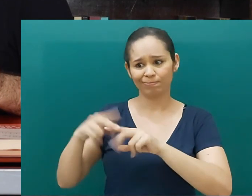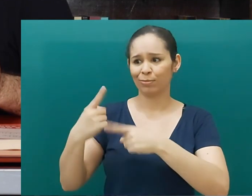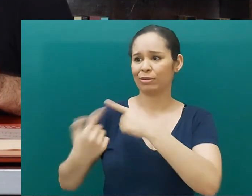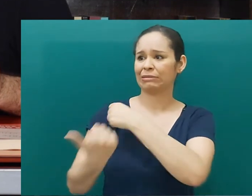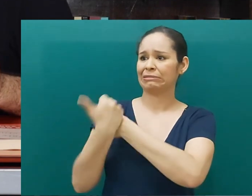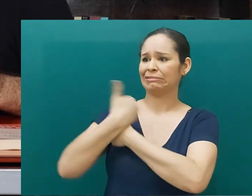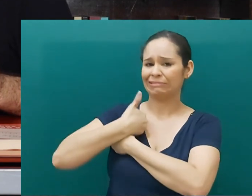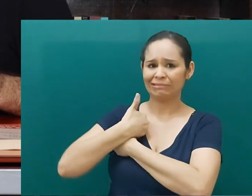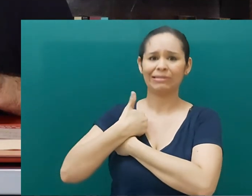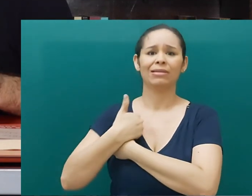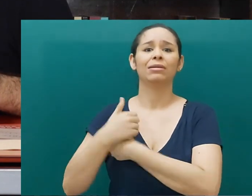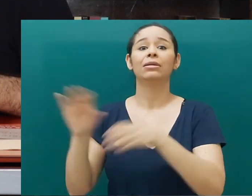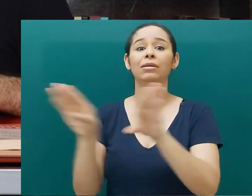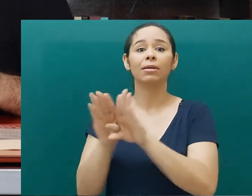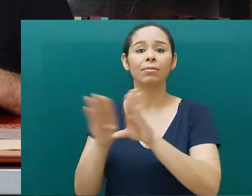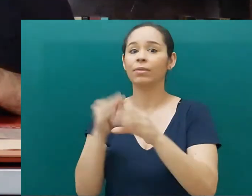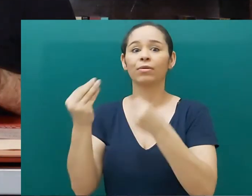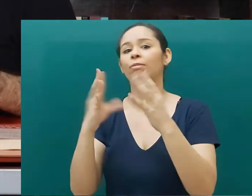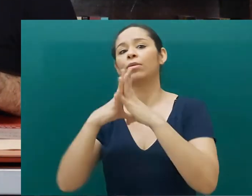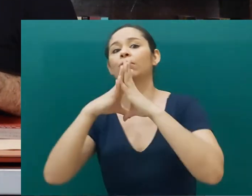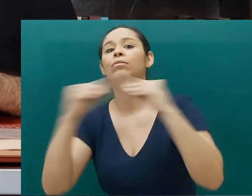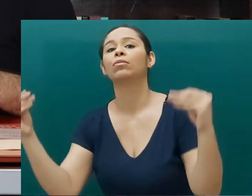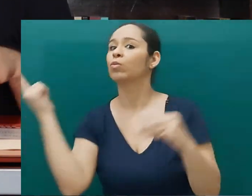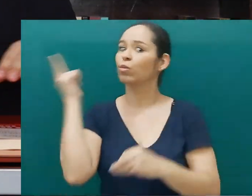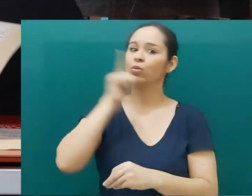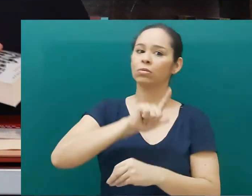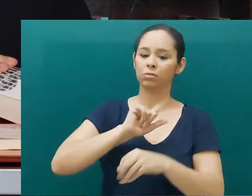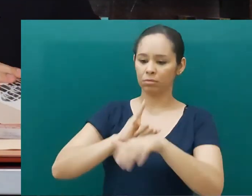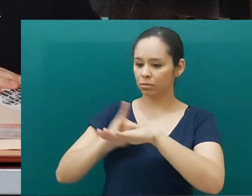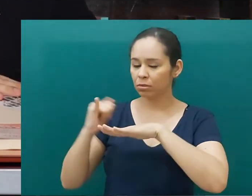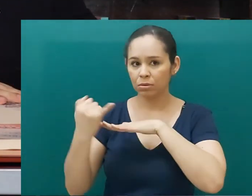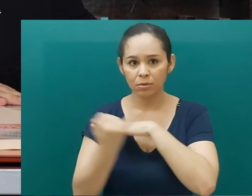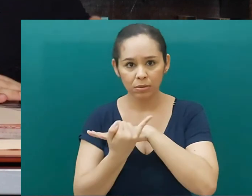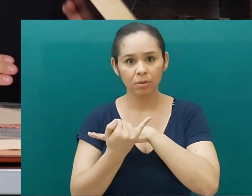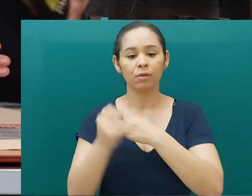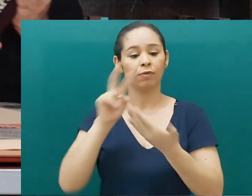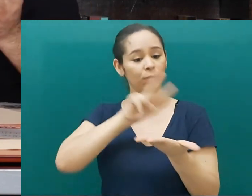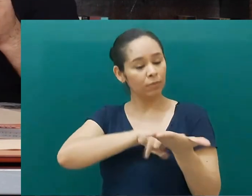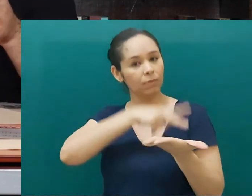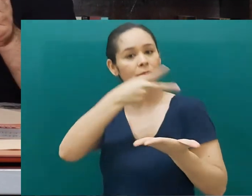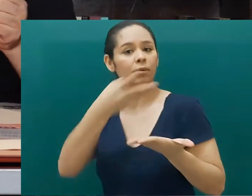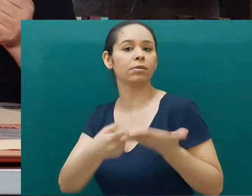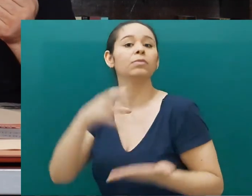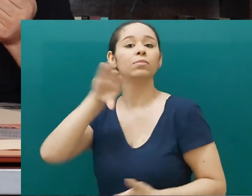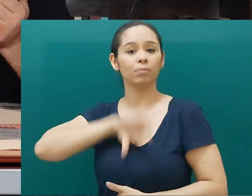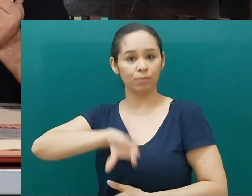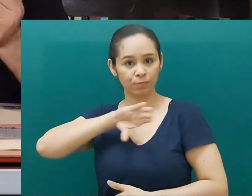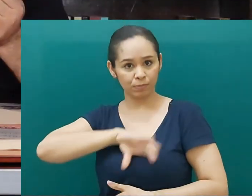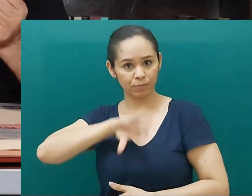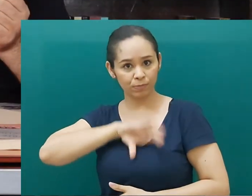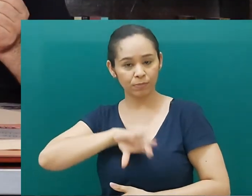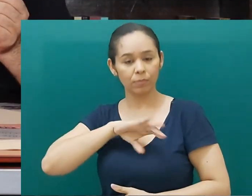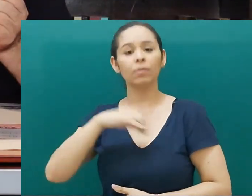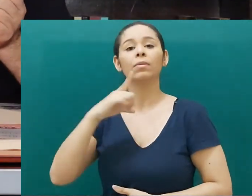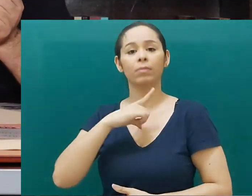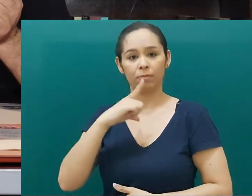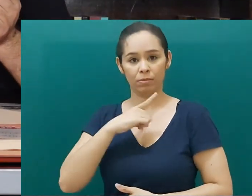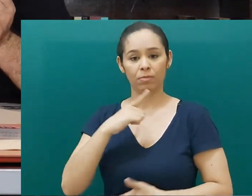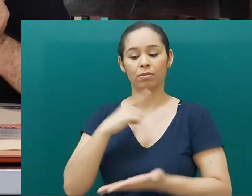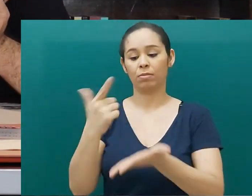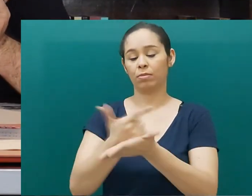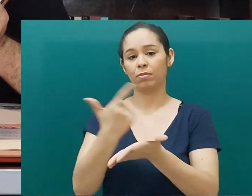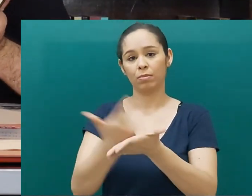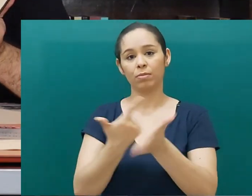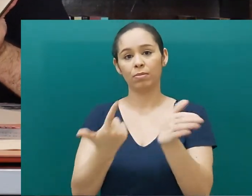prisão forçada, especialmente da Ilha do Diabo. Essa biografia está traduzida no Brasil, né? Aqui é uma edição que eu tenho, é